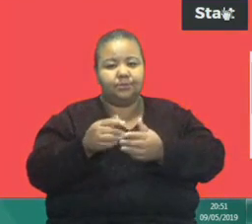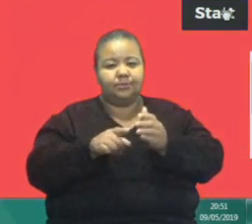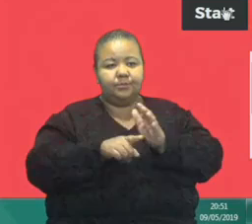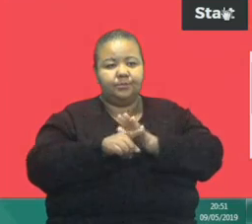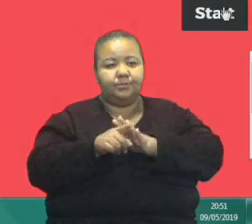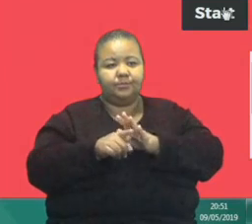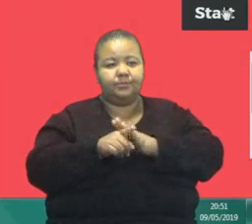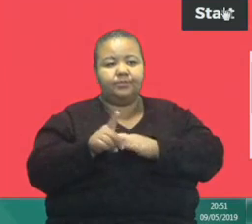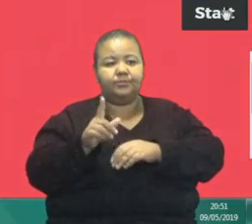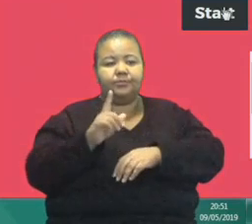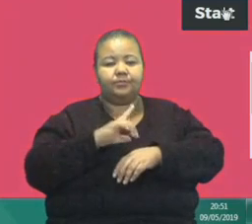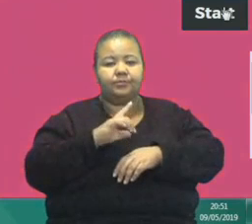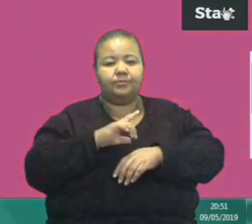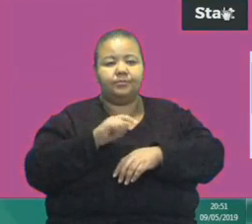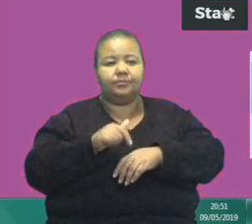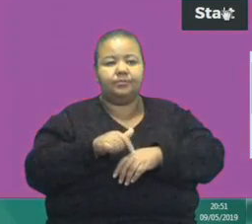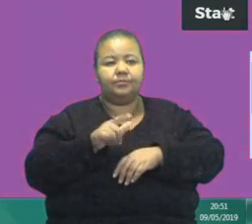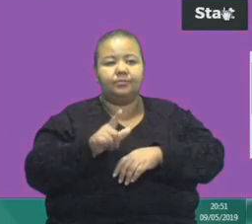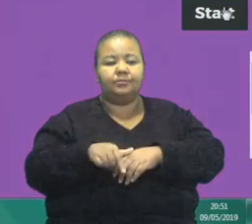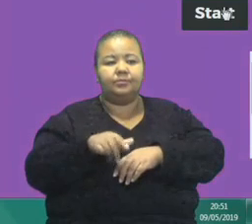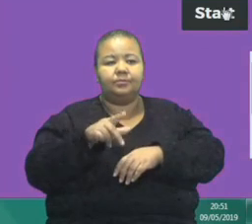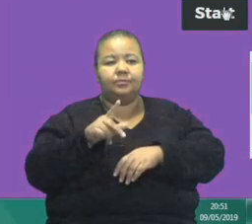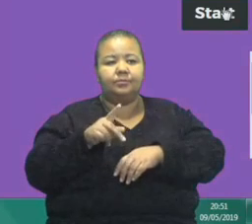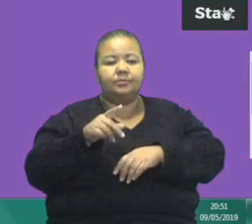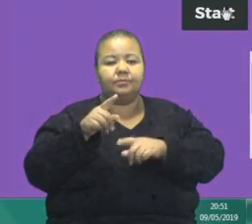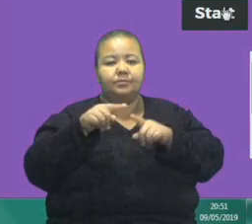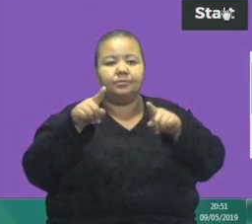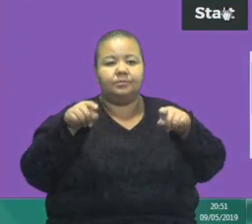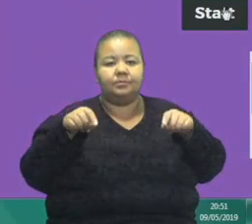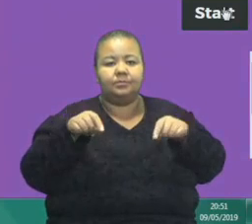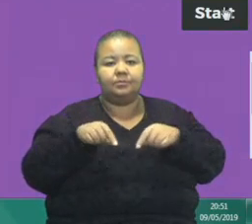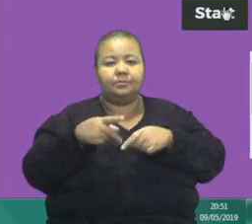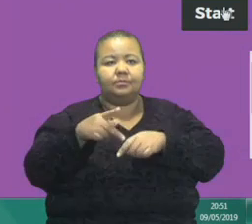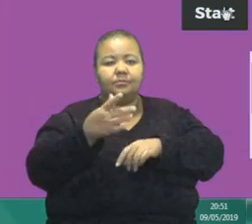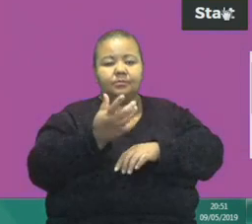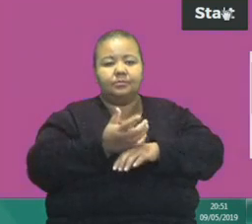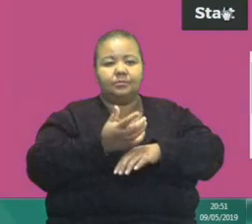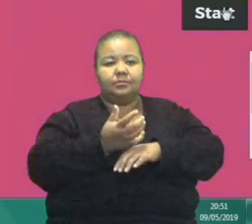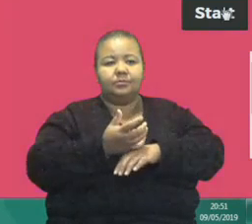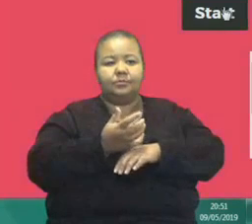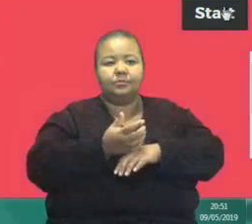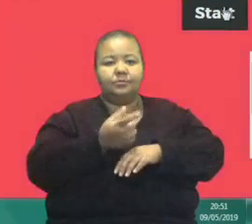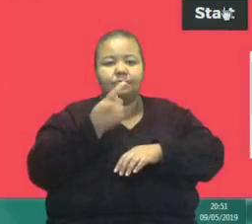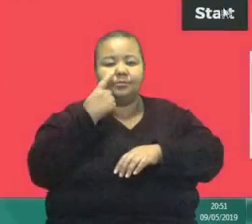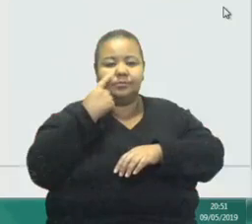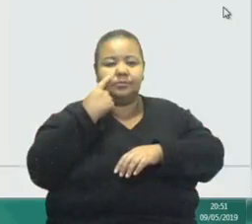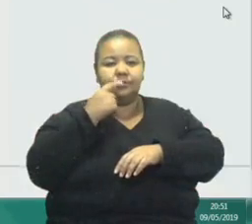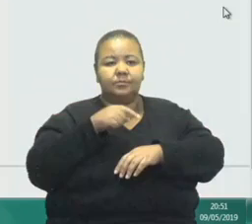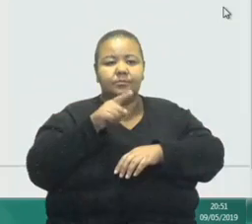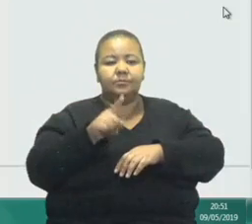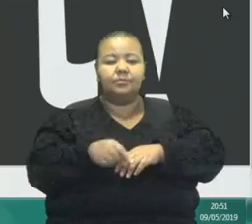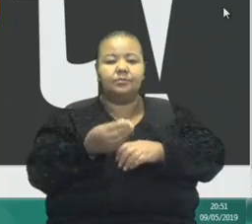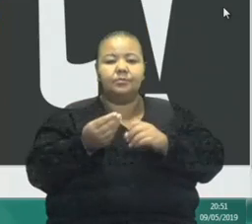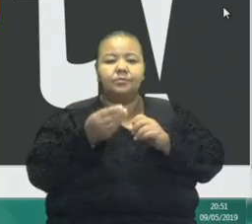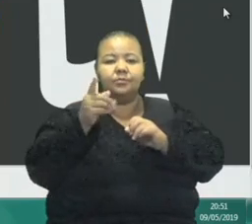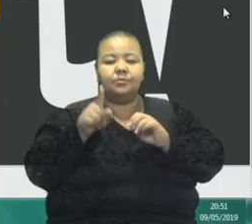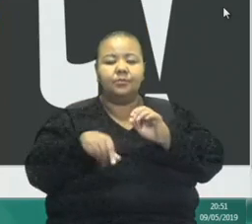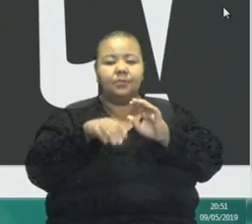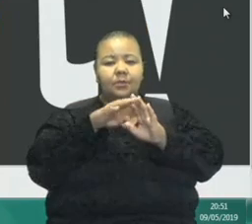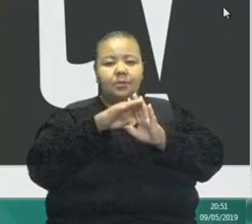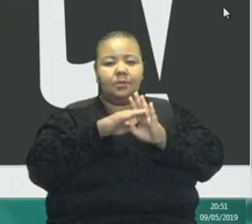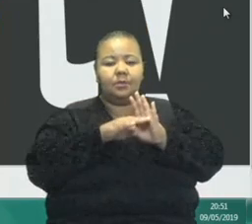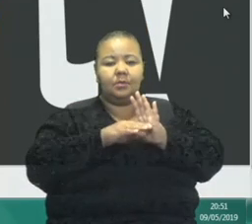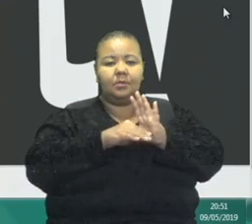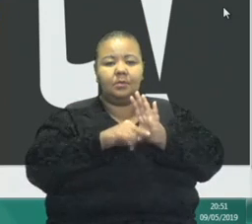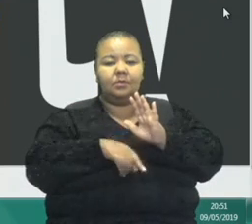jogo. Você tem aí a matriz no seu material. Então, veja agora, qual é a classificação